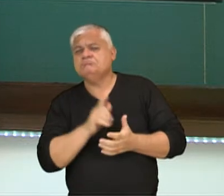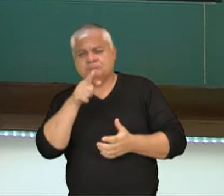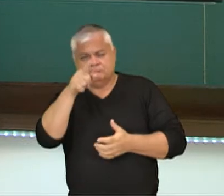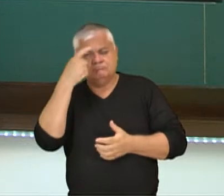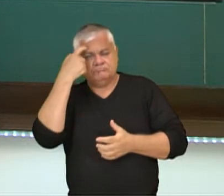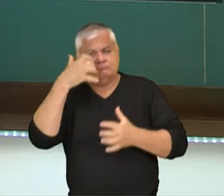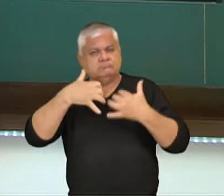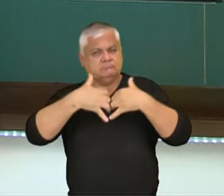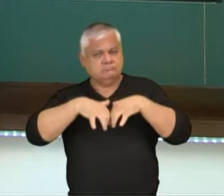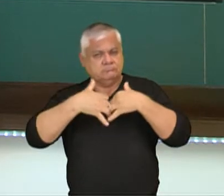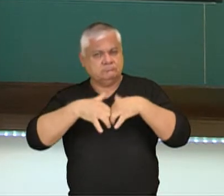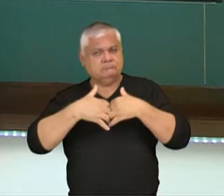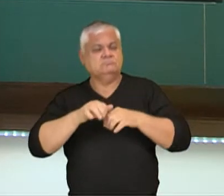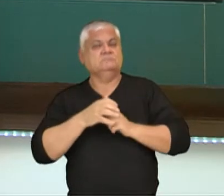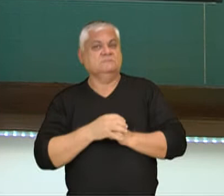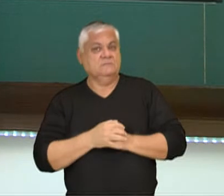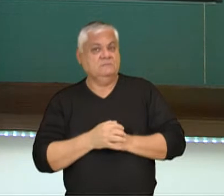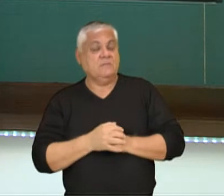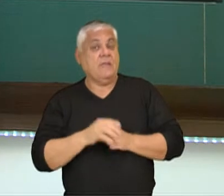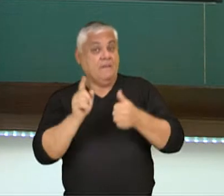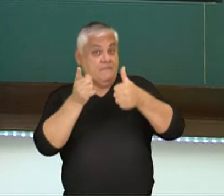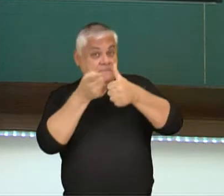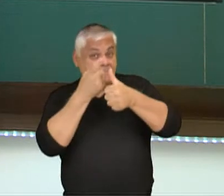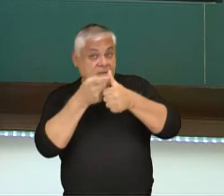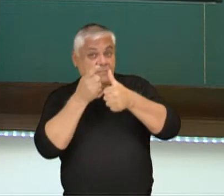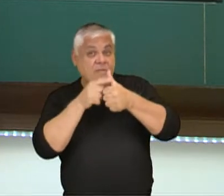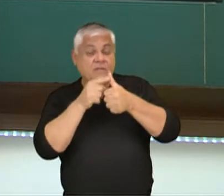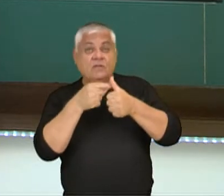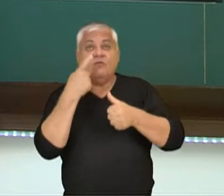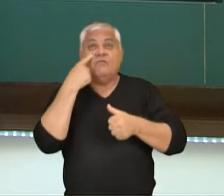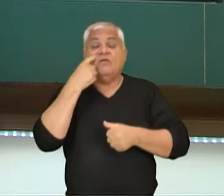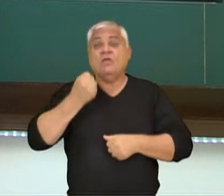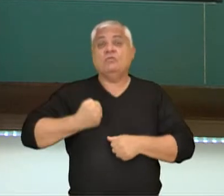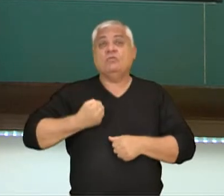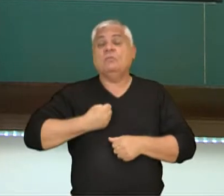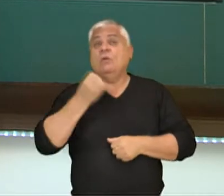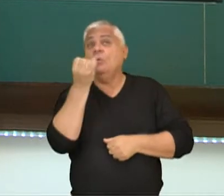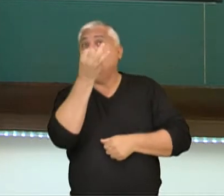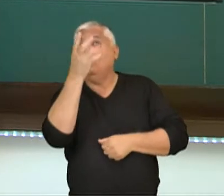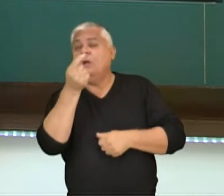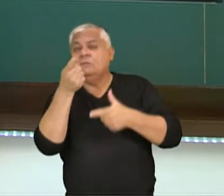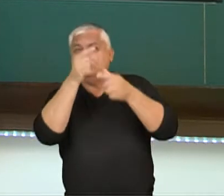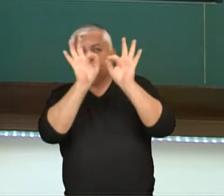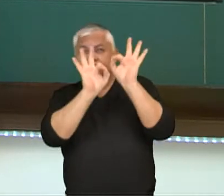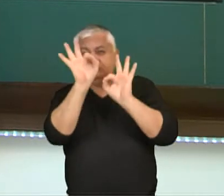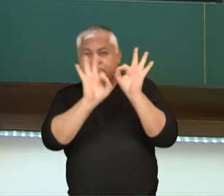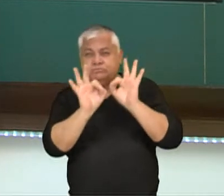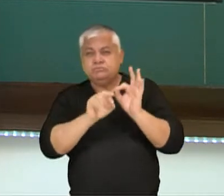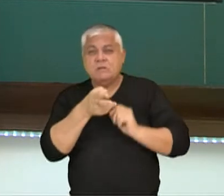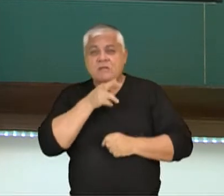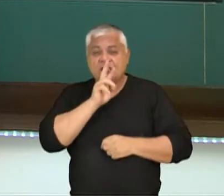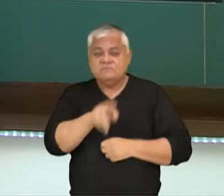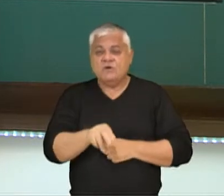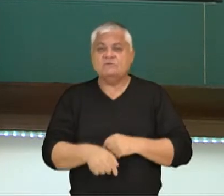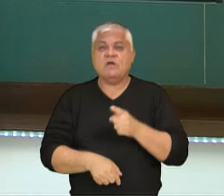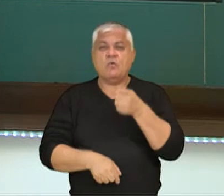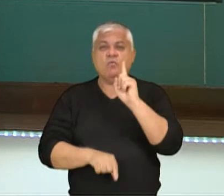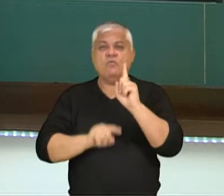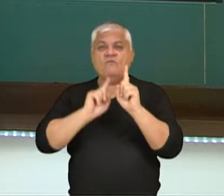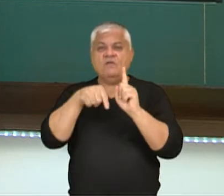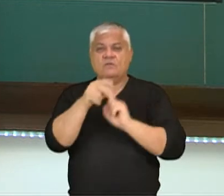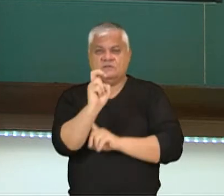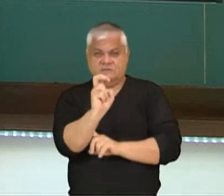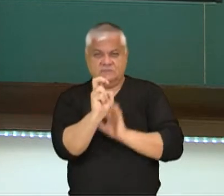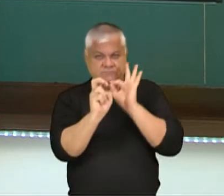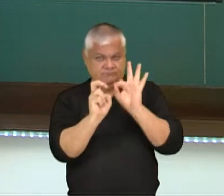cálculo, vou te dar uma dica, tá? Pessoal, vai dar 1,5, faça depois bonitinho, eu tenho certeza que você vai acertar, faça